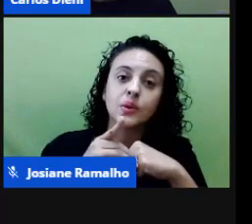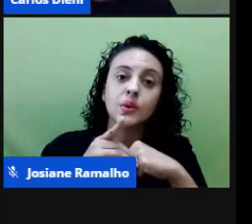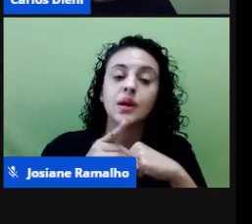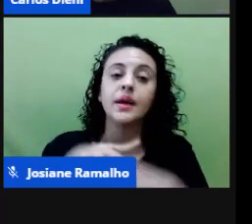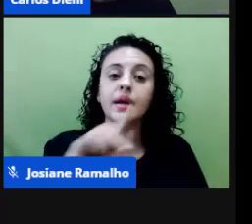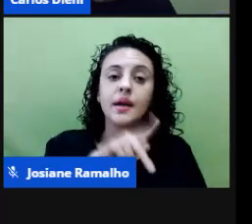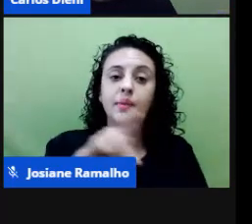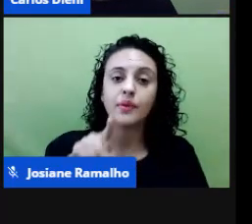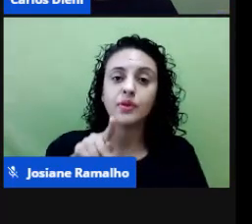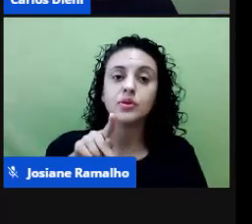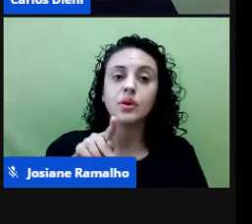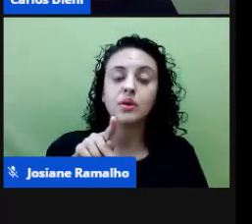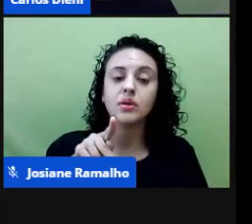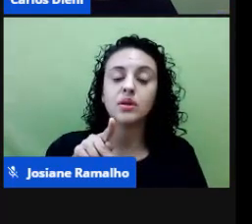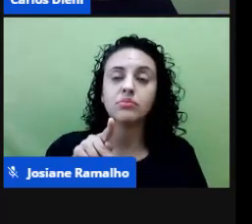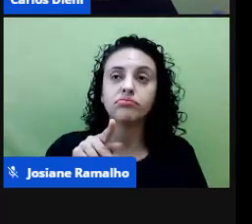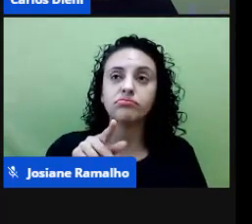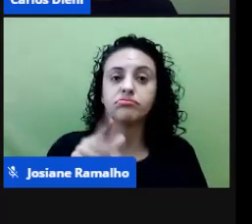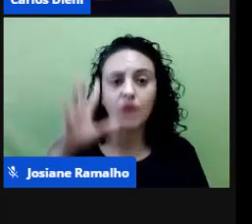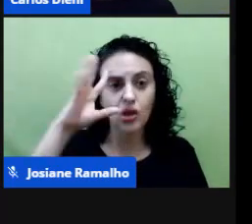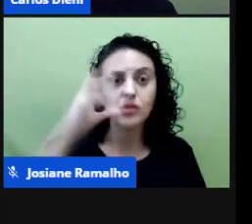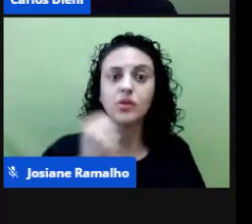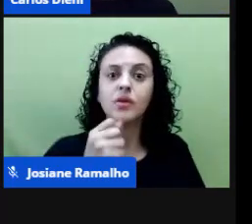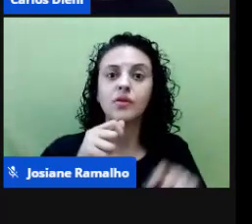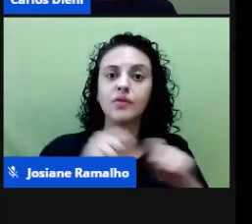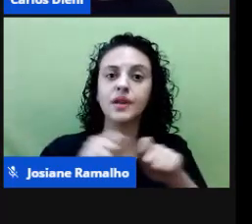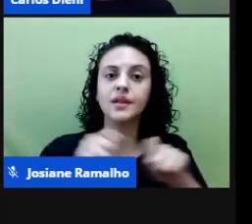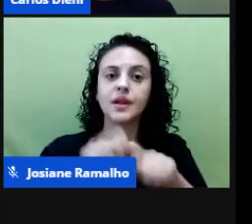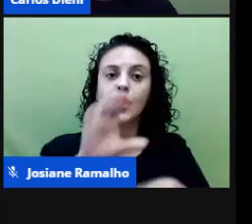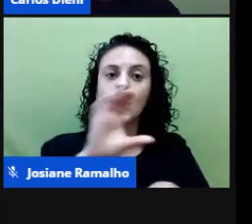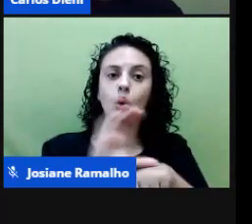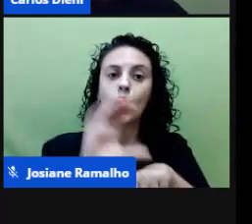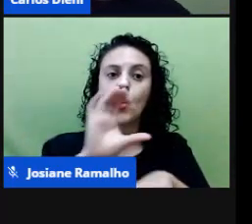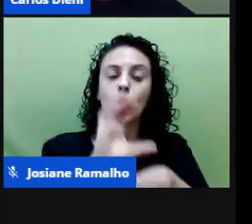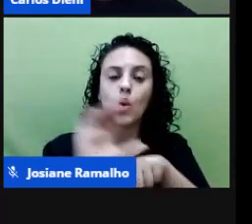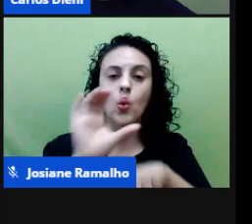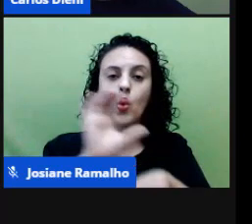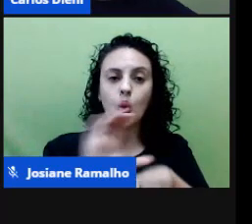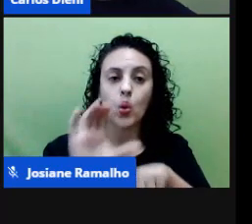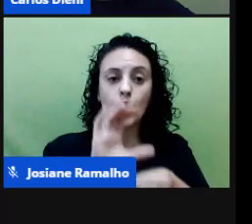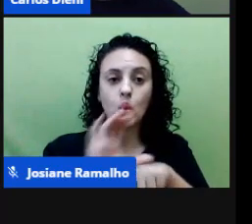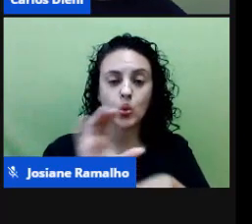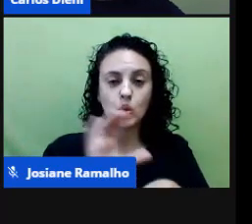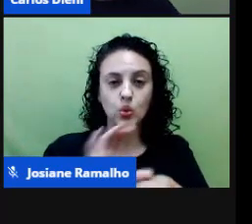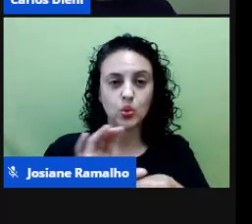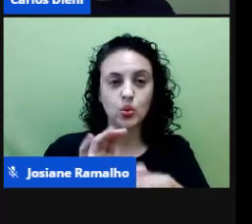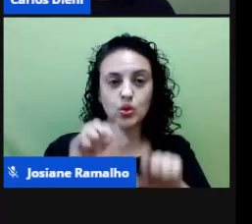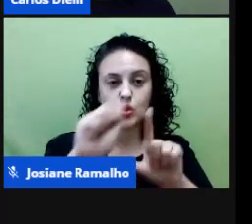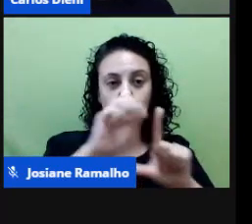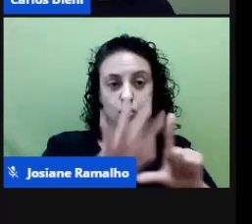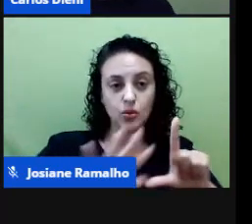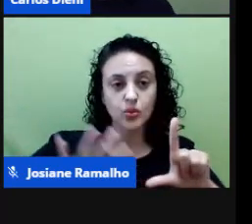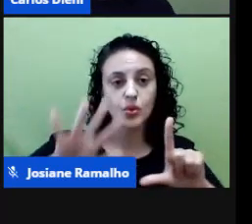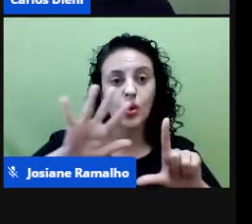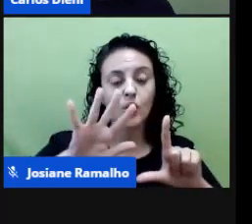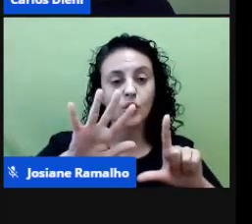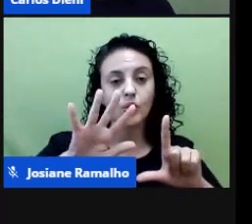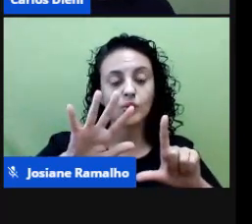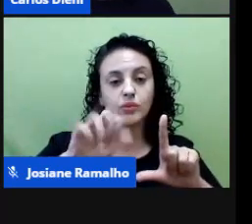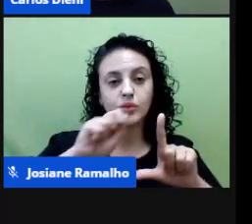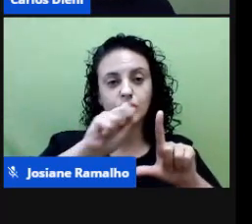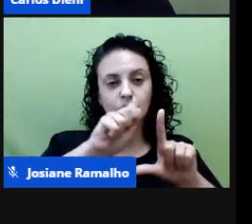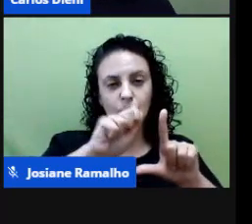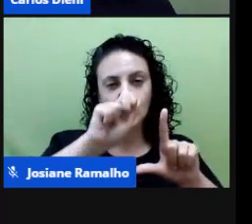curso de audiovisual e ela trouxe uma experiência da vida dela, de vivência dela, que ela